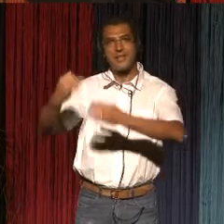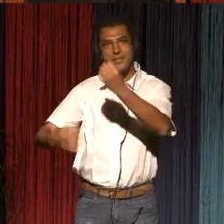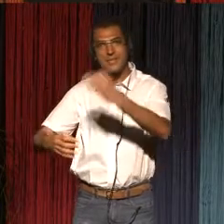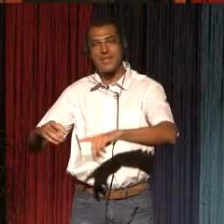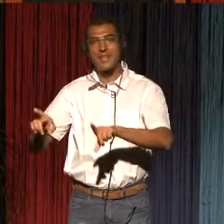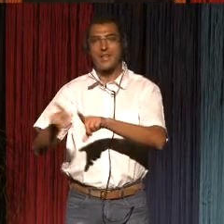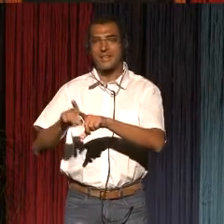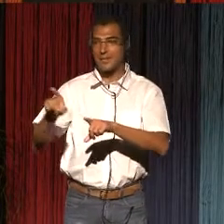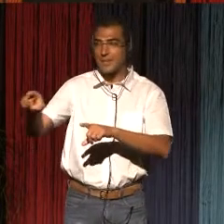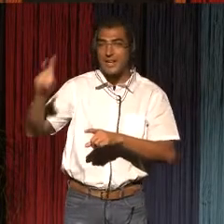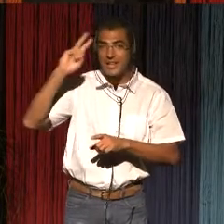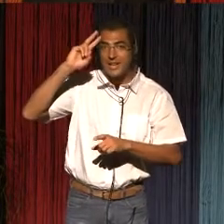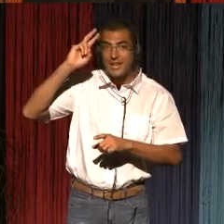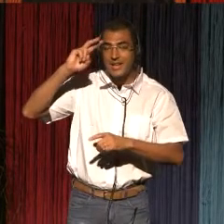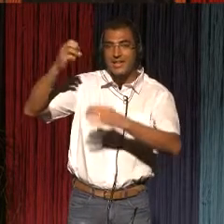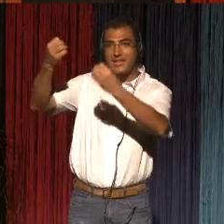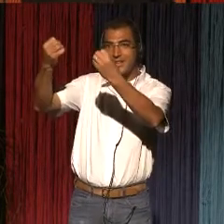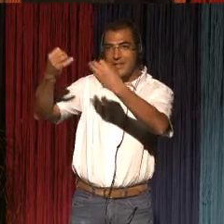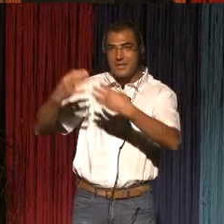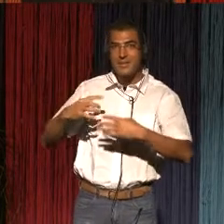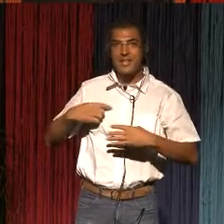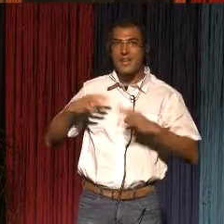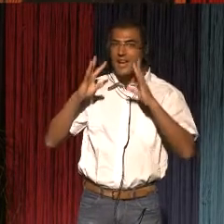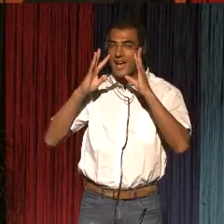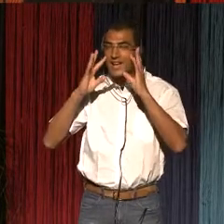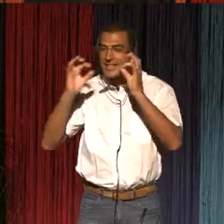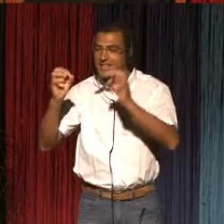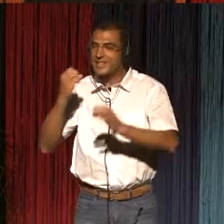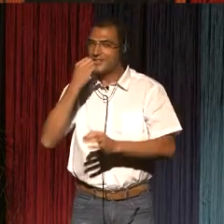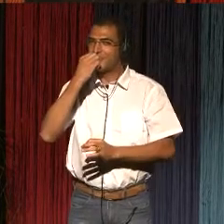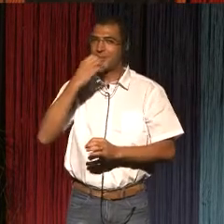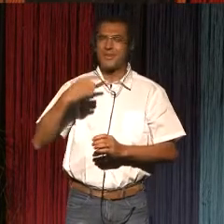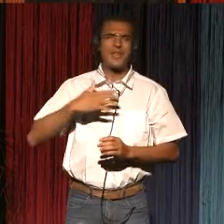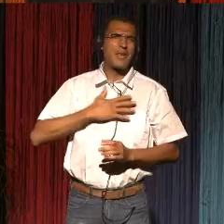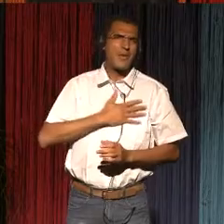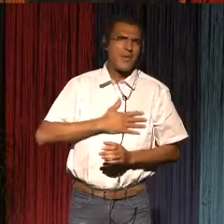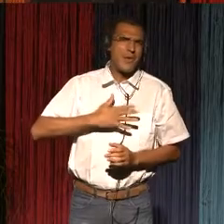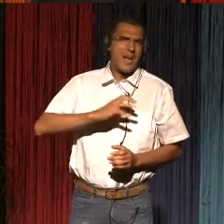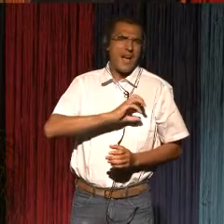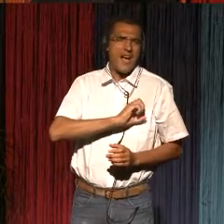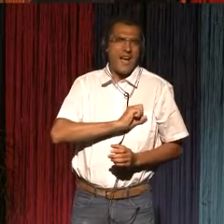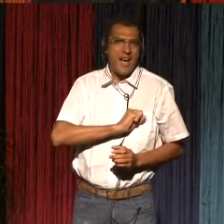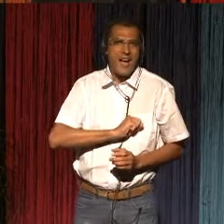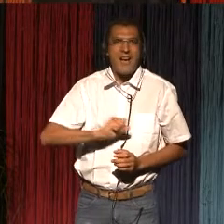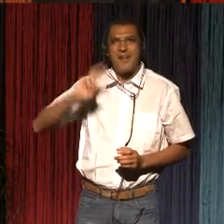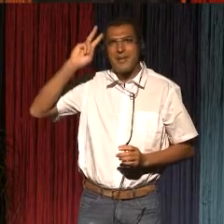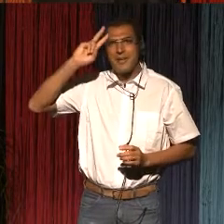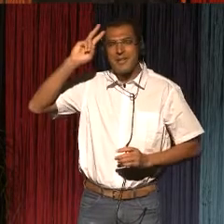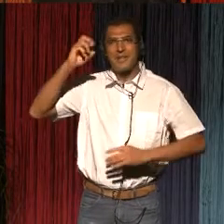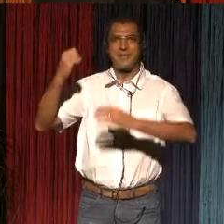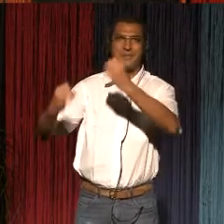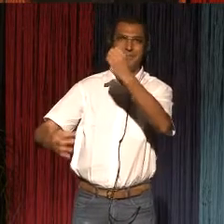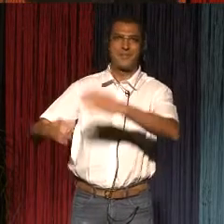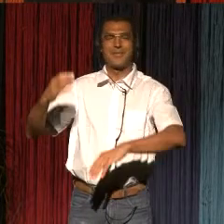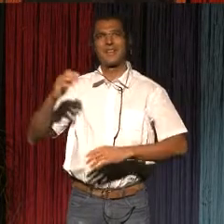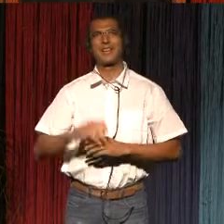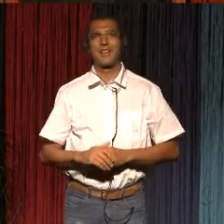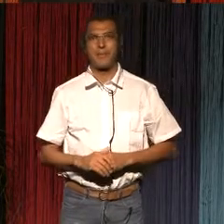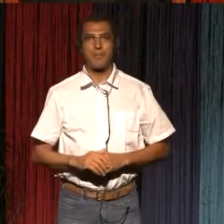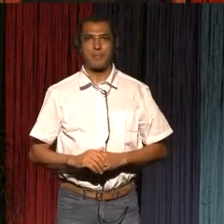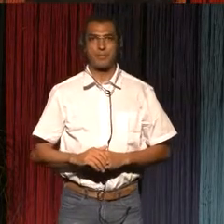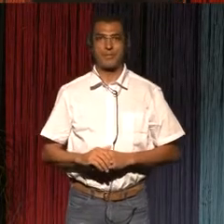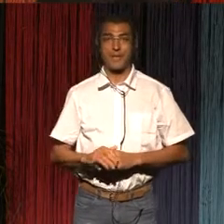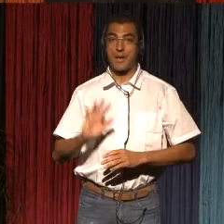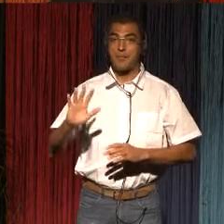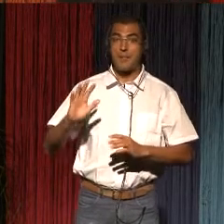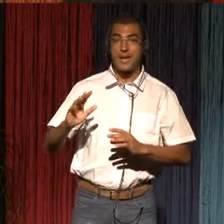a história. E eu adoro contação de história. A contação de história, ela exige e demanda a